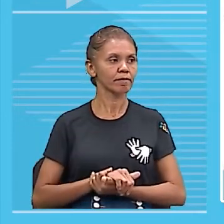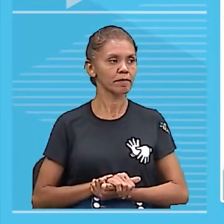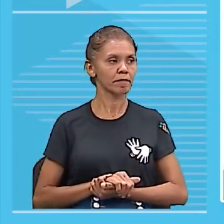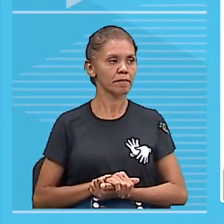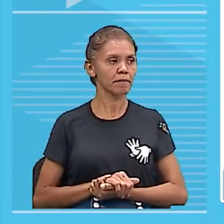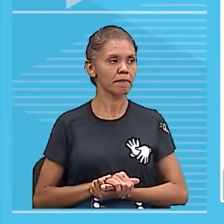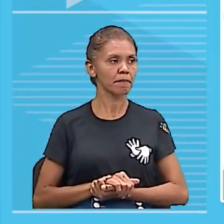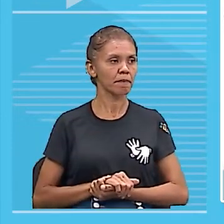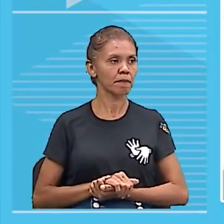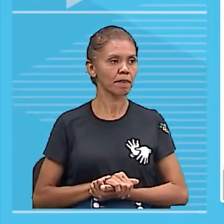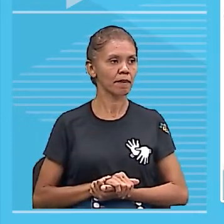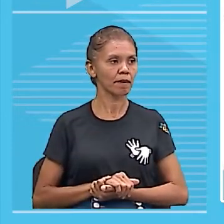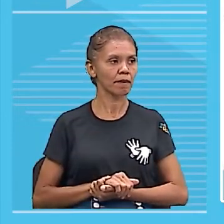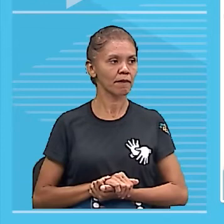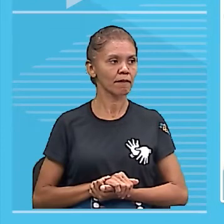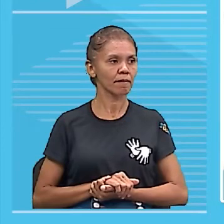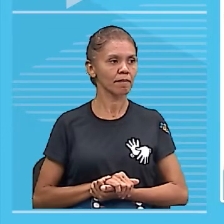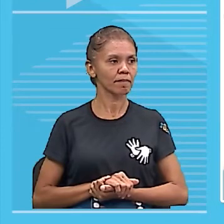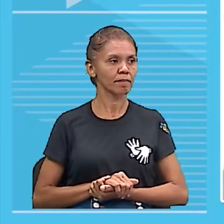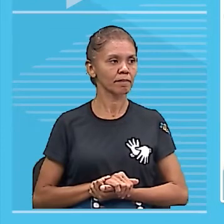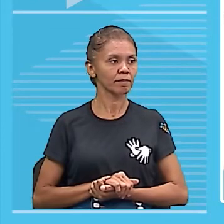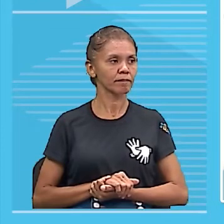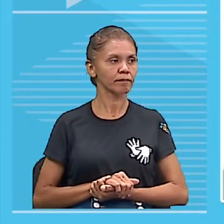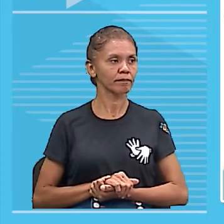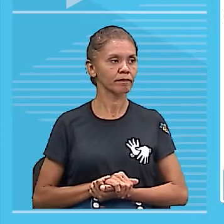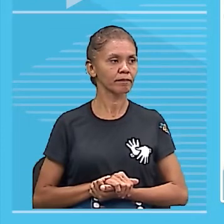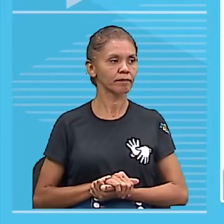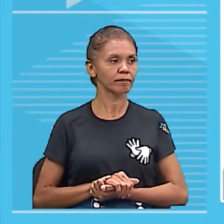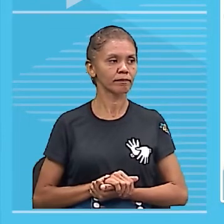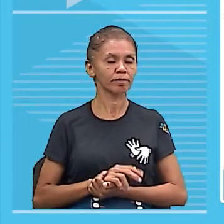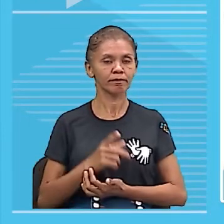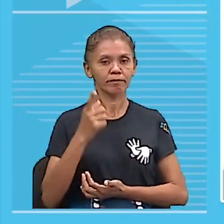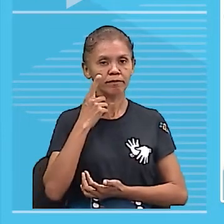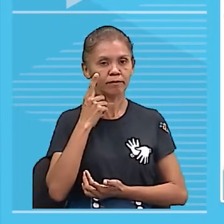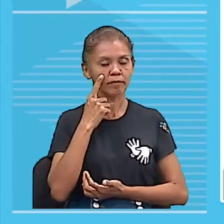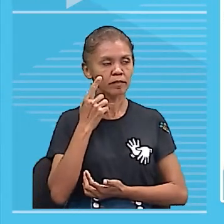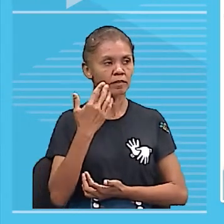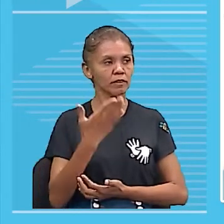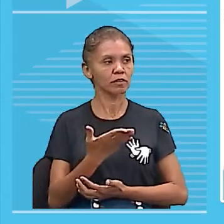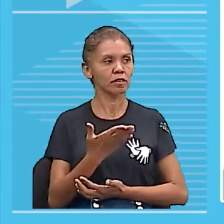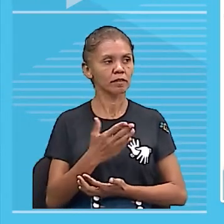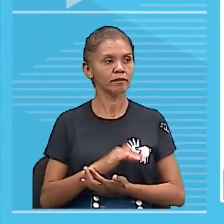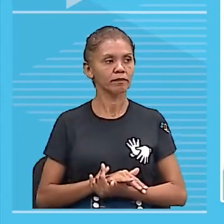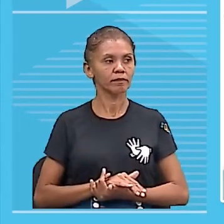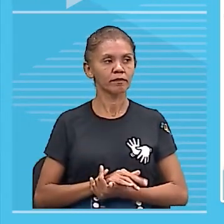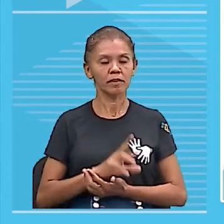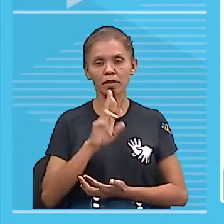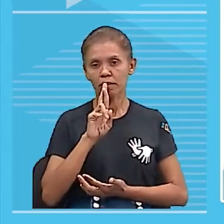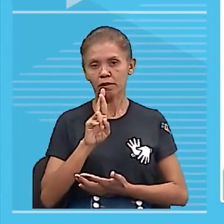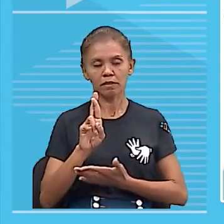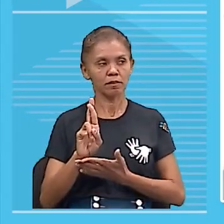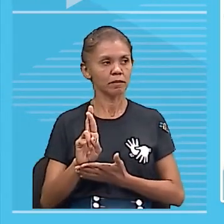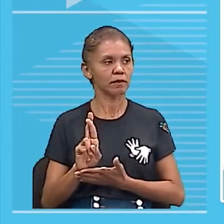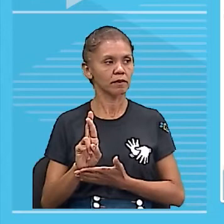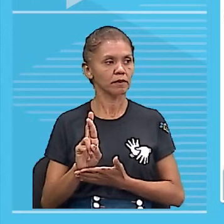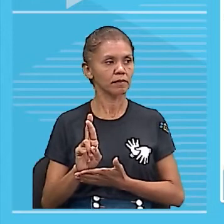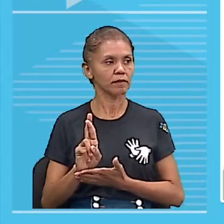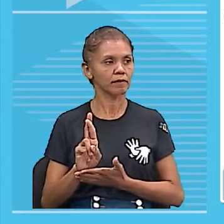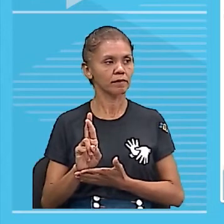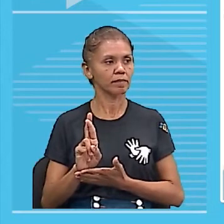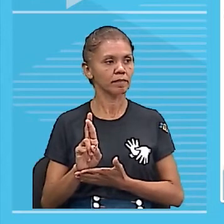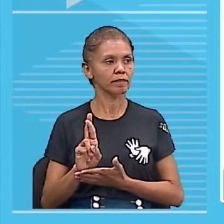o Ok vamos então para nosso resolução confirma aqui o gabarito letra